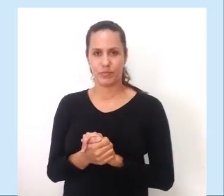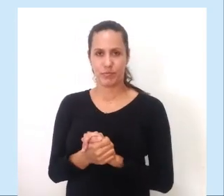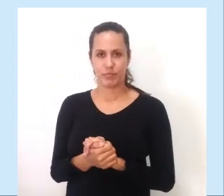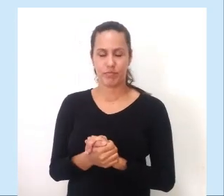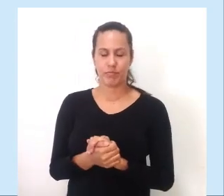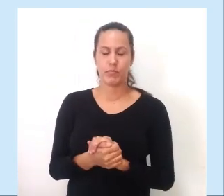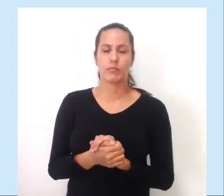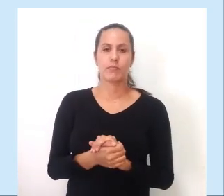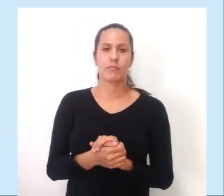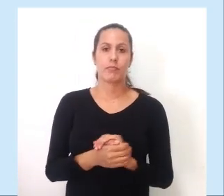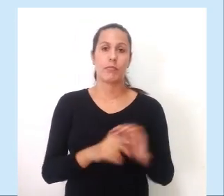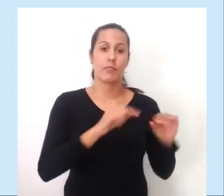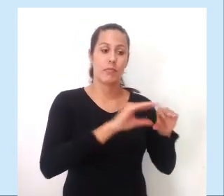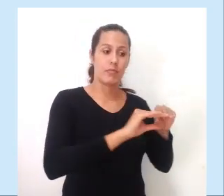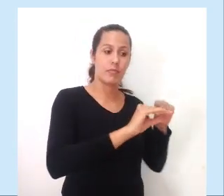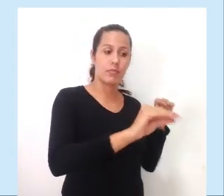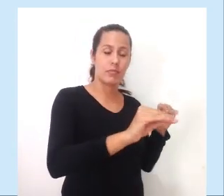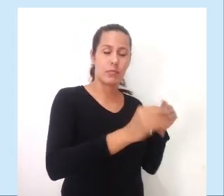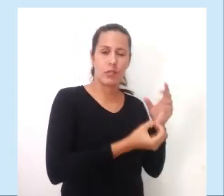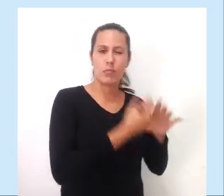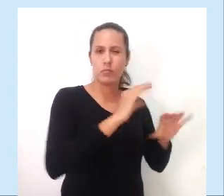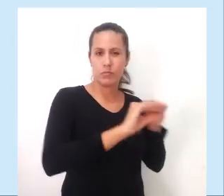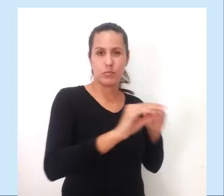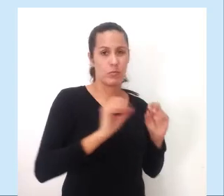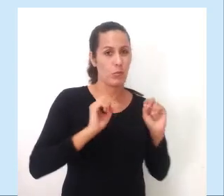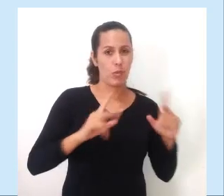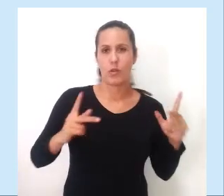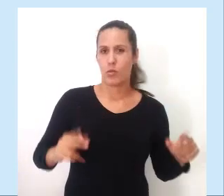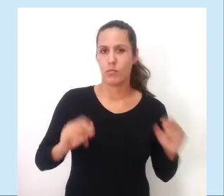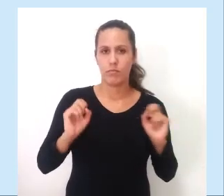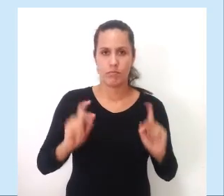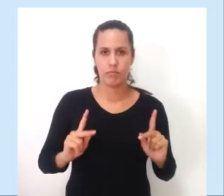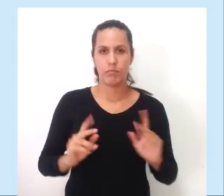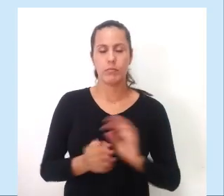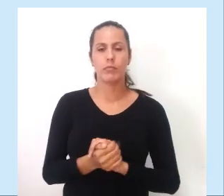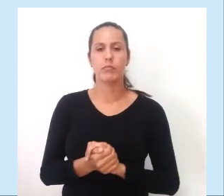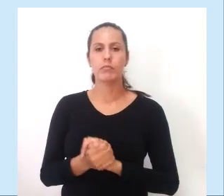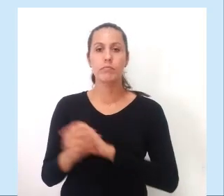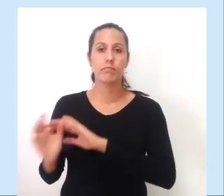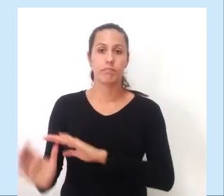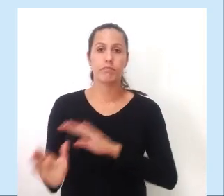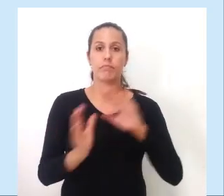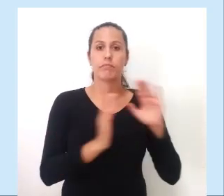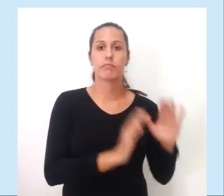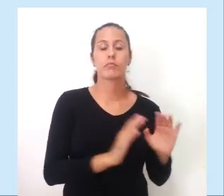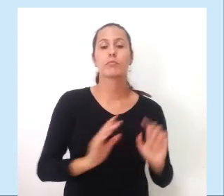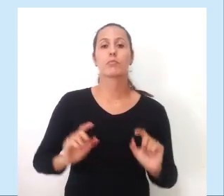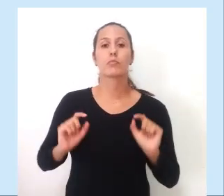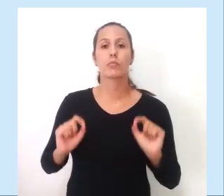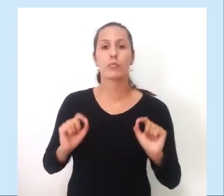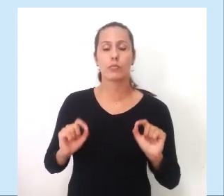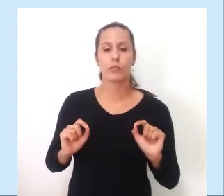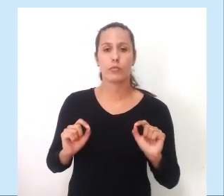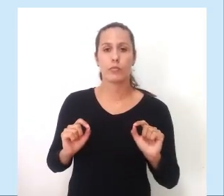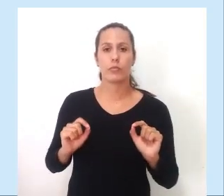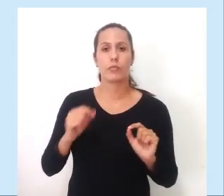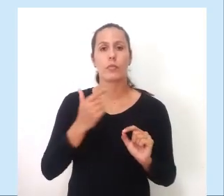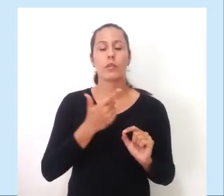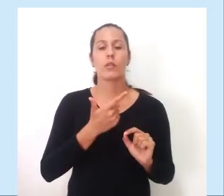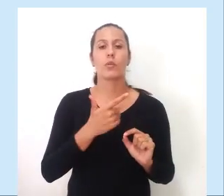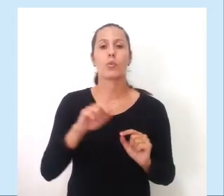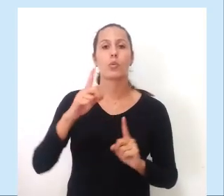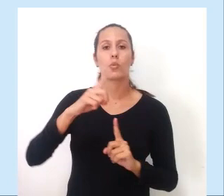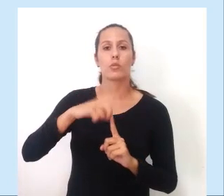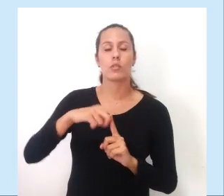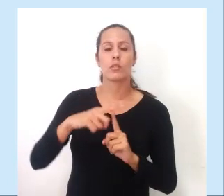telhados com essas placas fotovoltaicas, com essas células fotovoltaicas, ok?